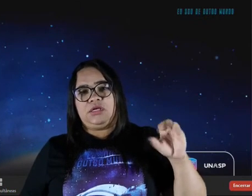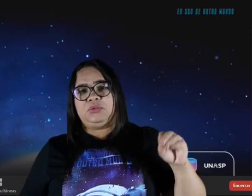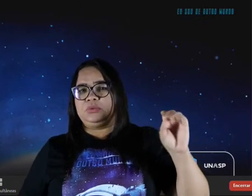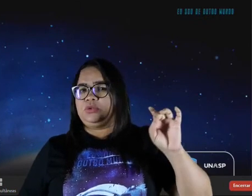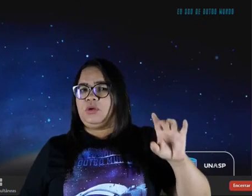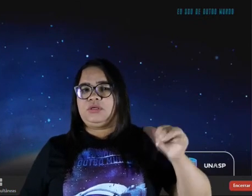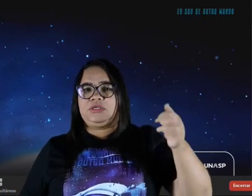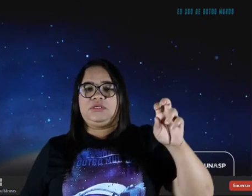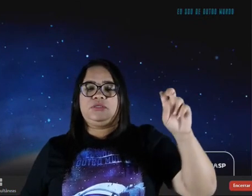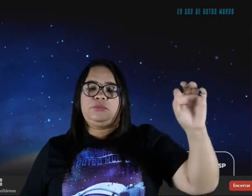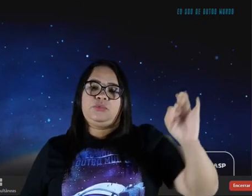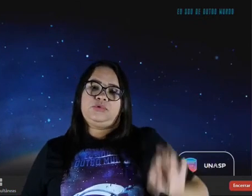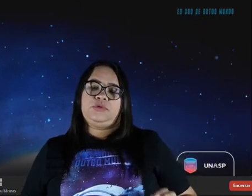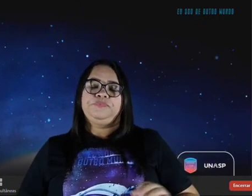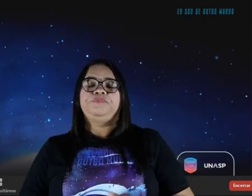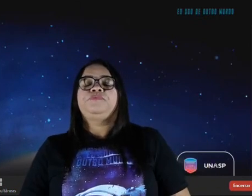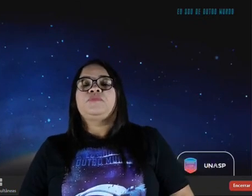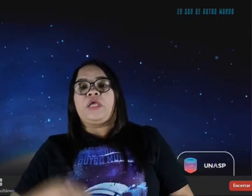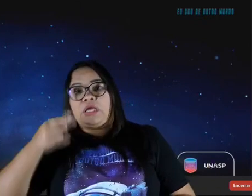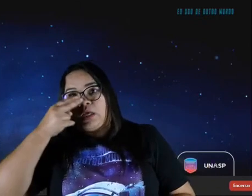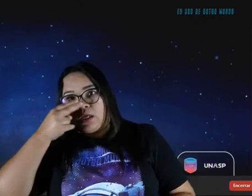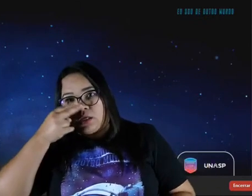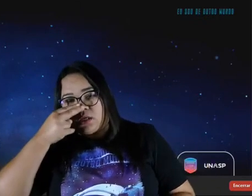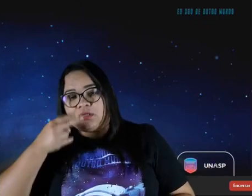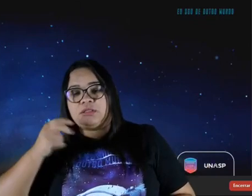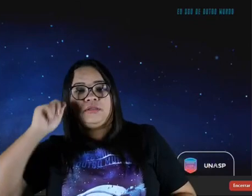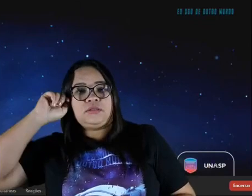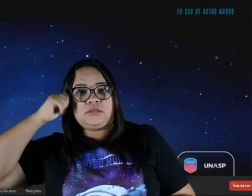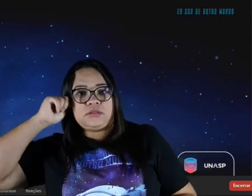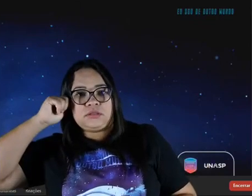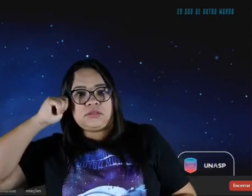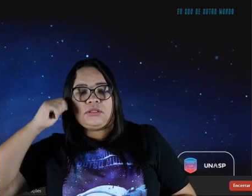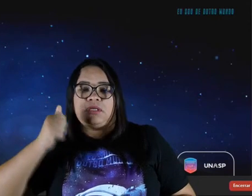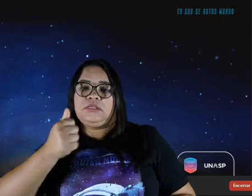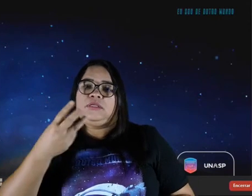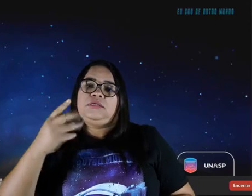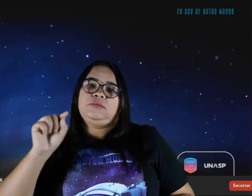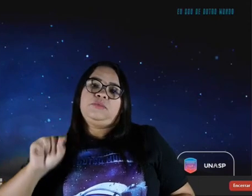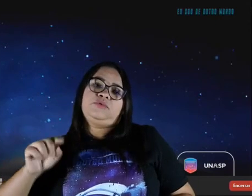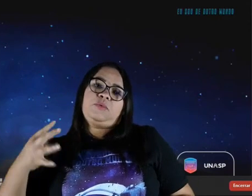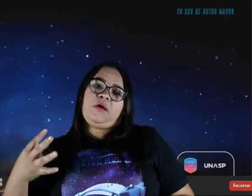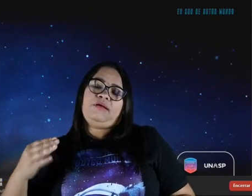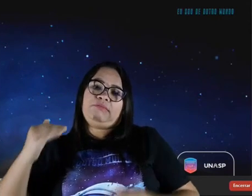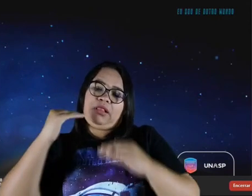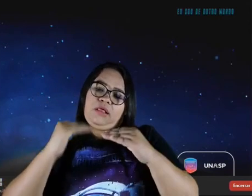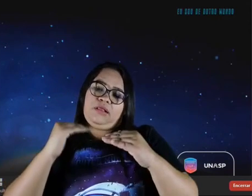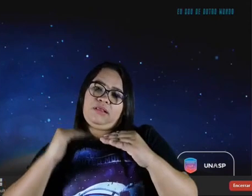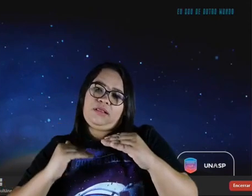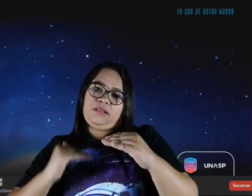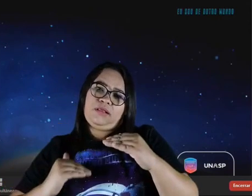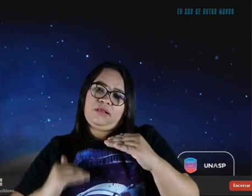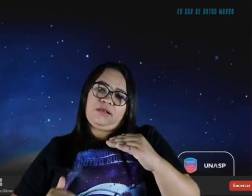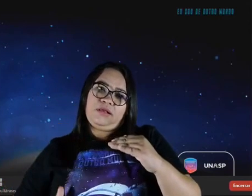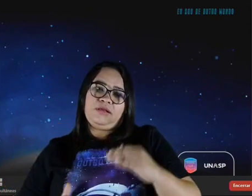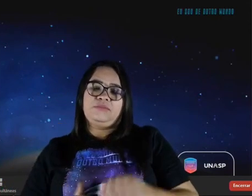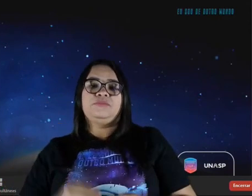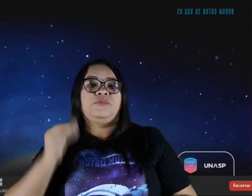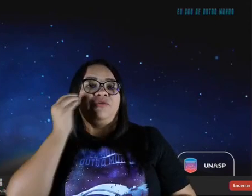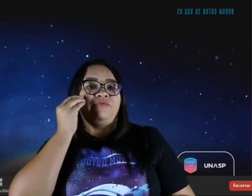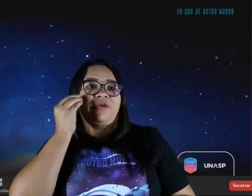Protestantes negros, 13,4. Católicos hispânicos, 11,6. E foi descendo. Você vê como é